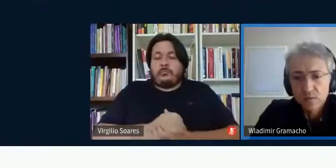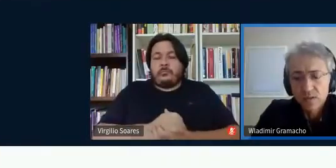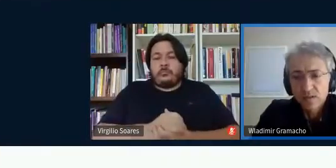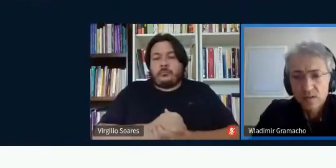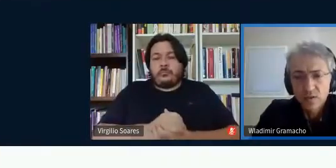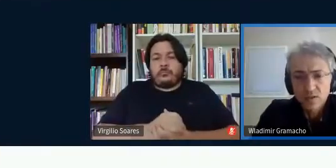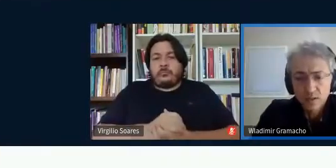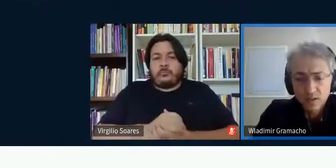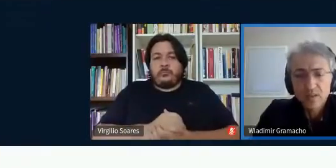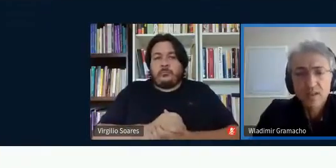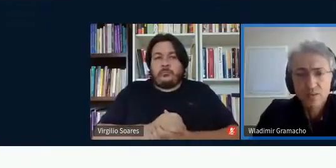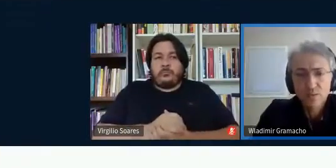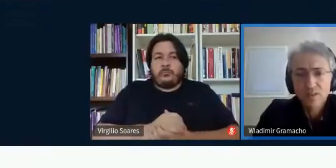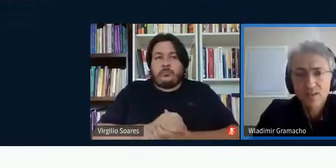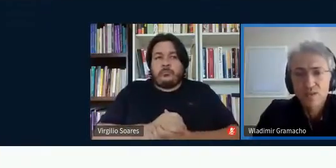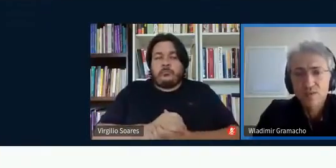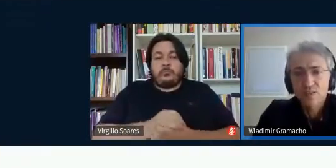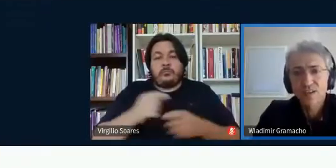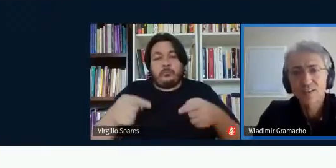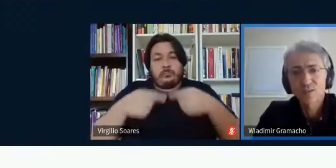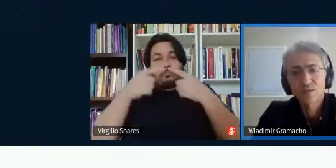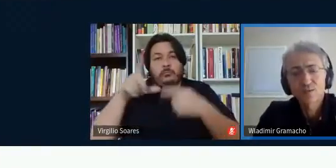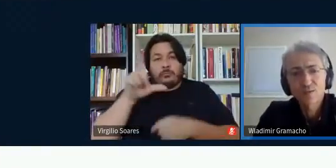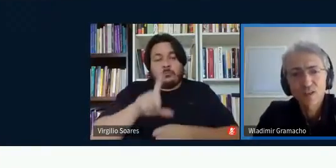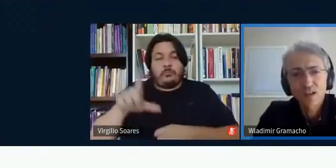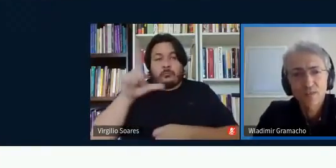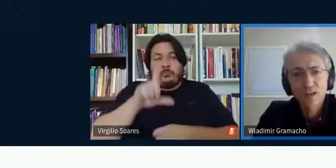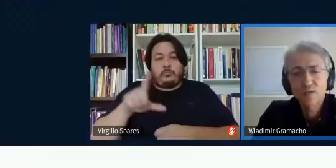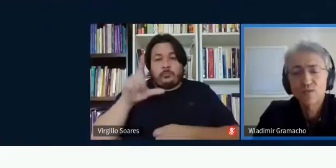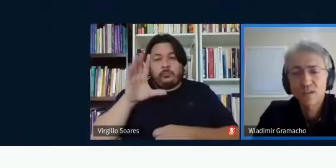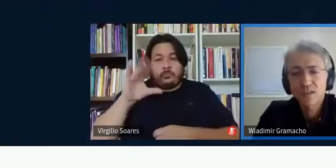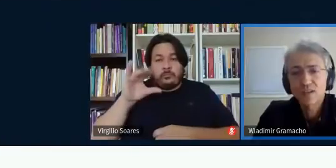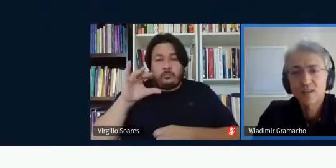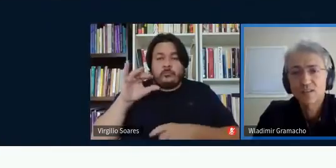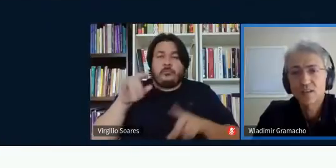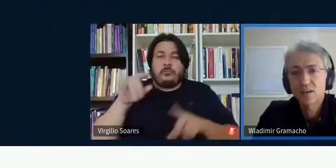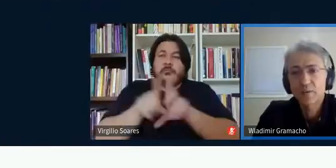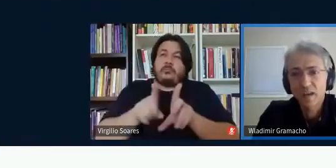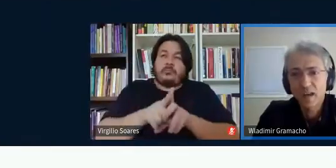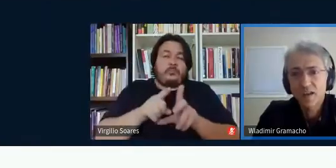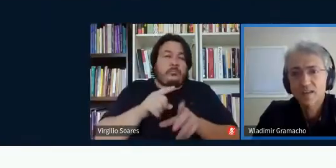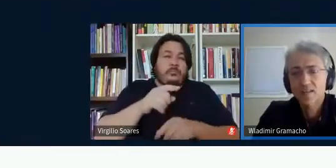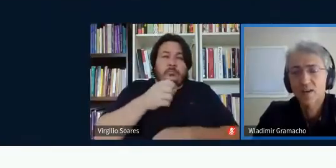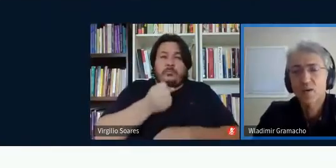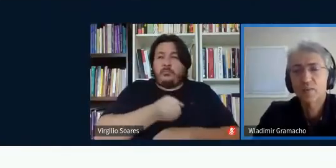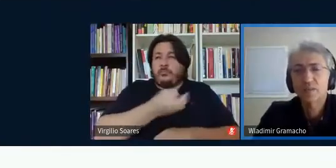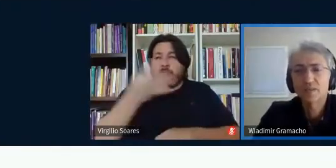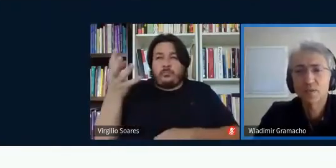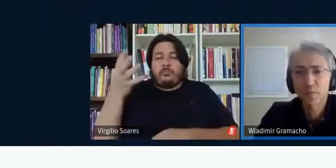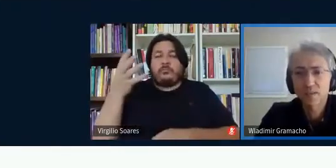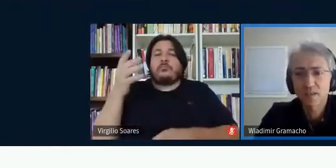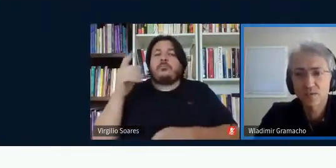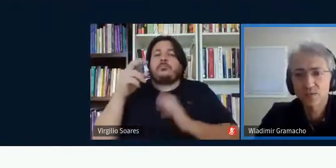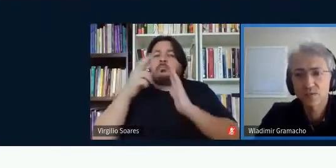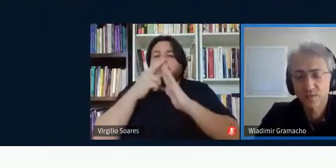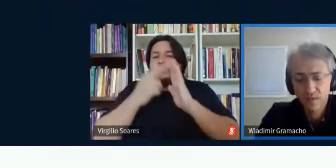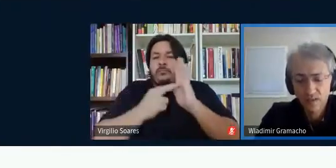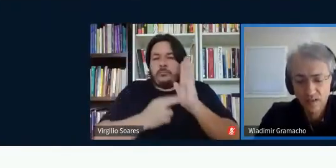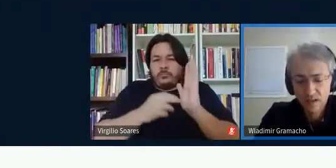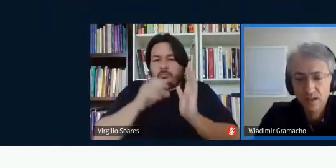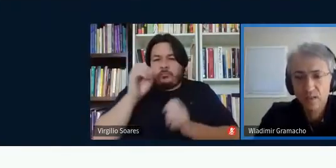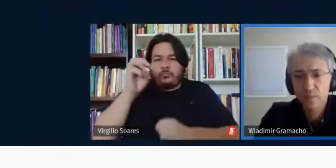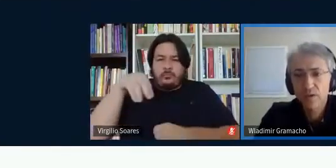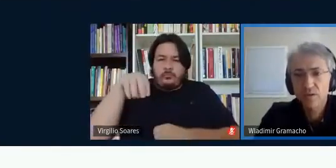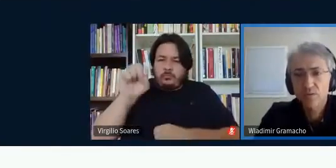Segundo segundo a literatura científica e segundo já vários guias da OMS, da OPAS sobre esse assunto, enfim,